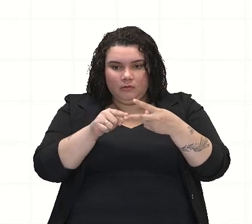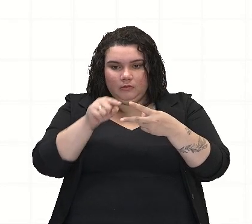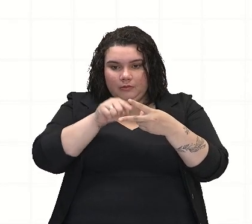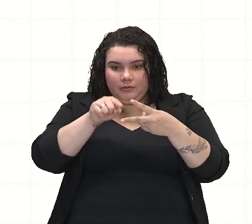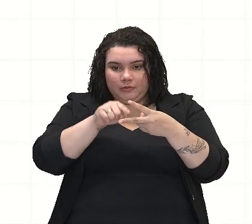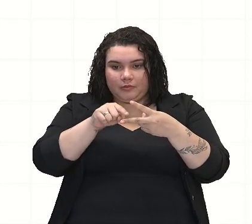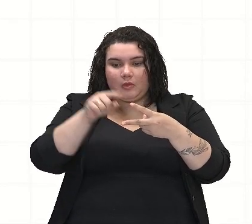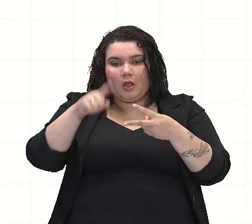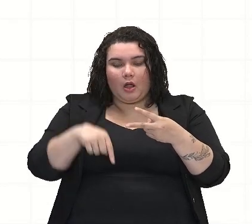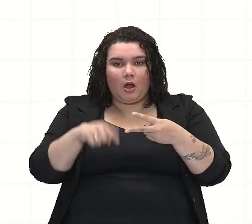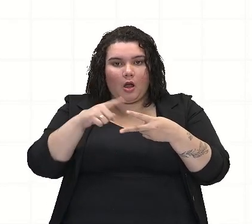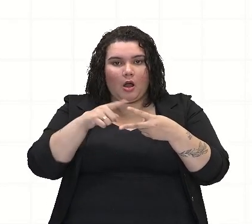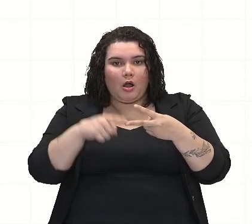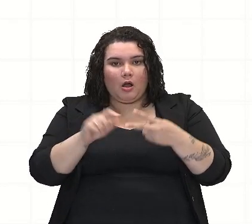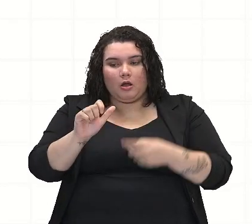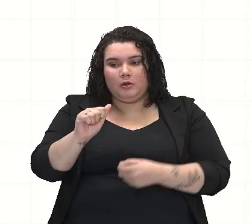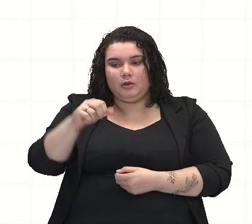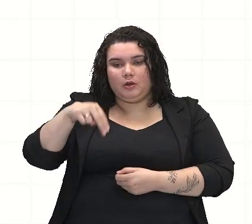estão